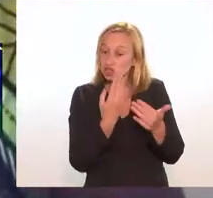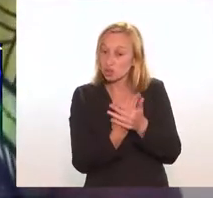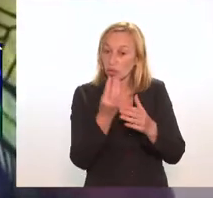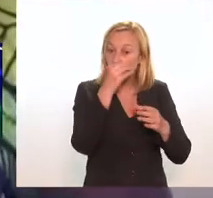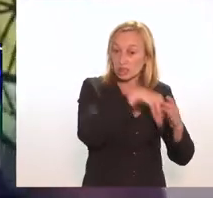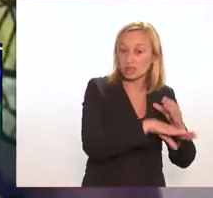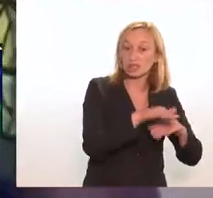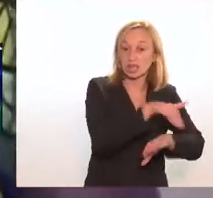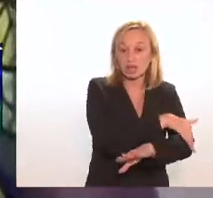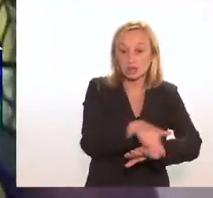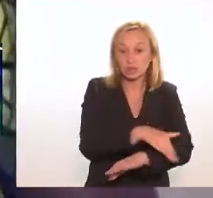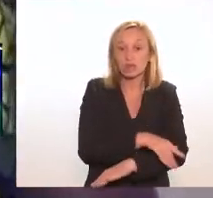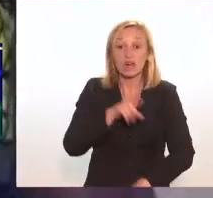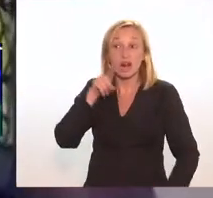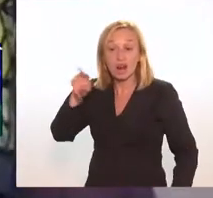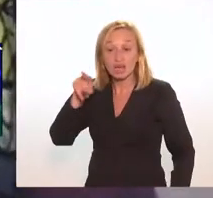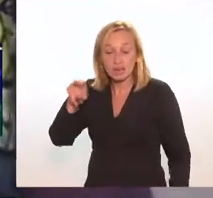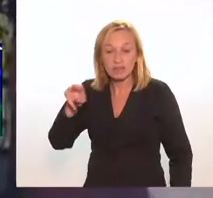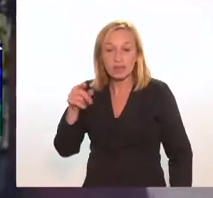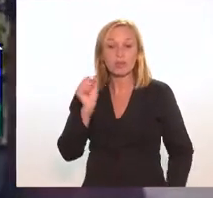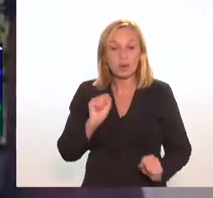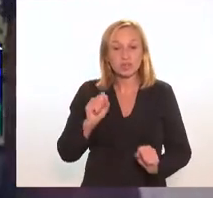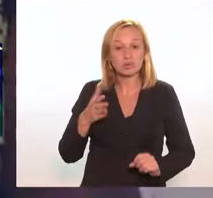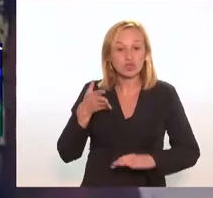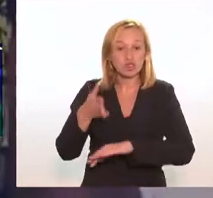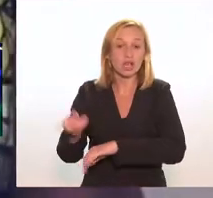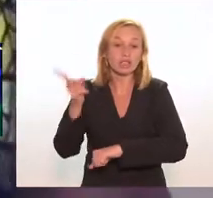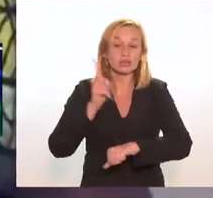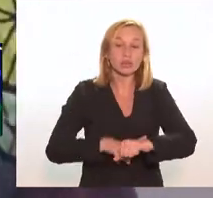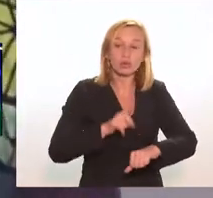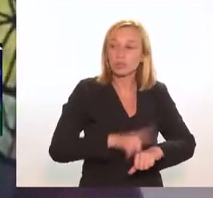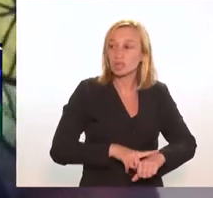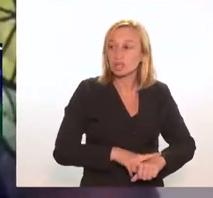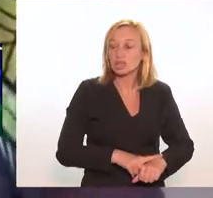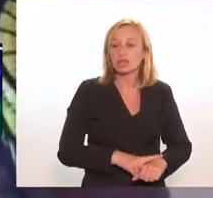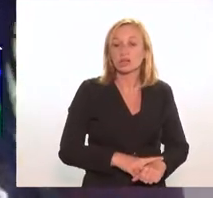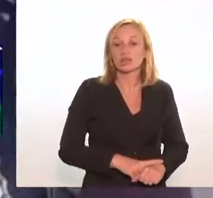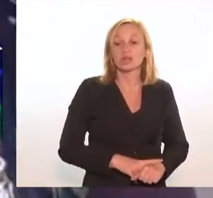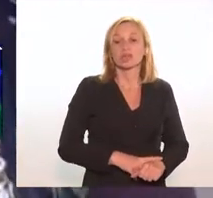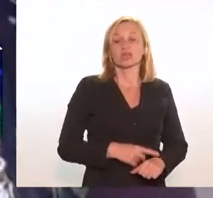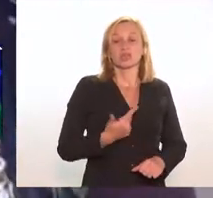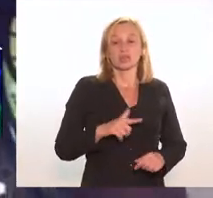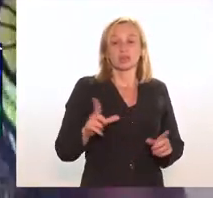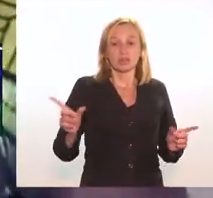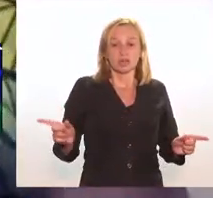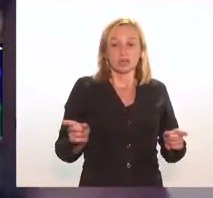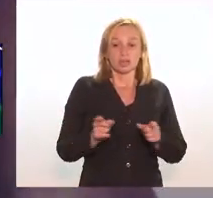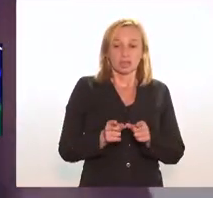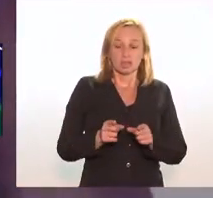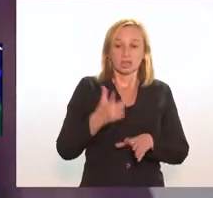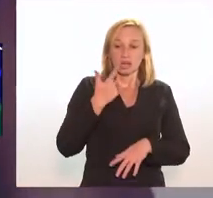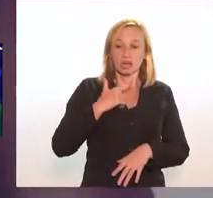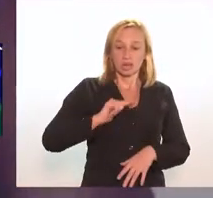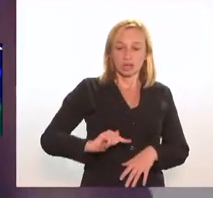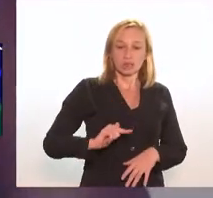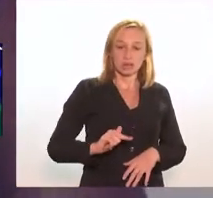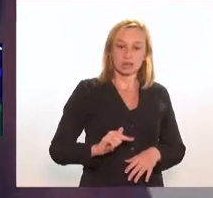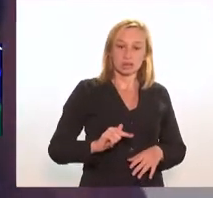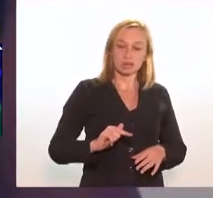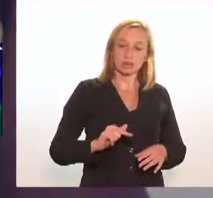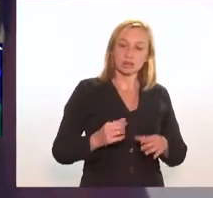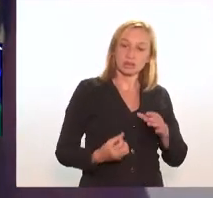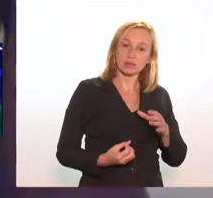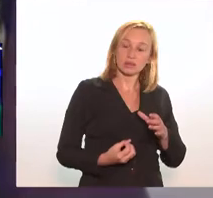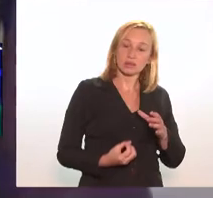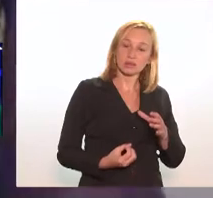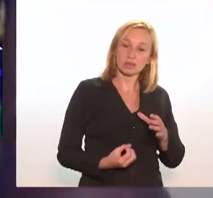nas ruas, lá na frente a gente possa chegar a um momento onde a gente tem uma simplificação da língua a partir da construção da